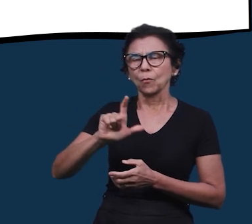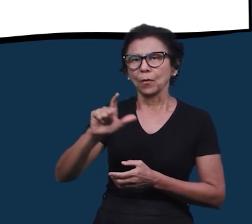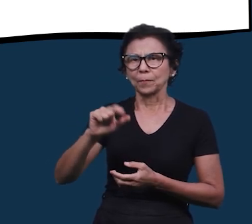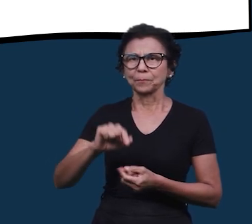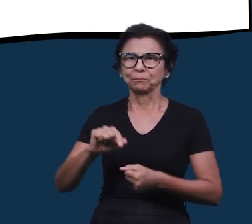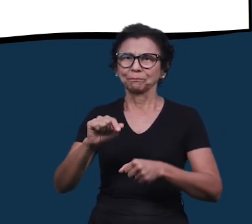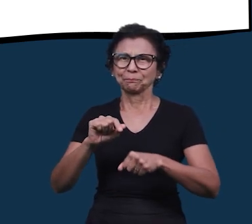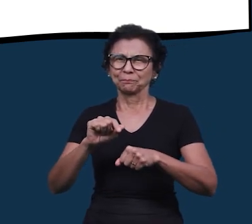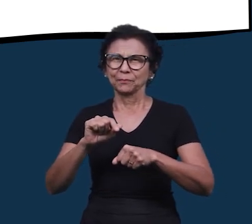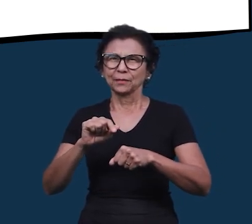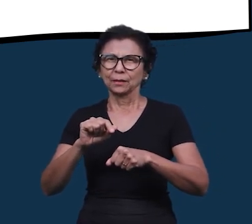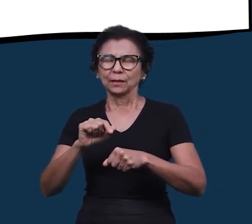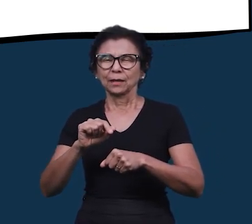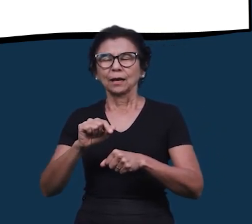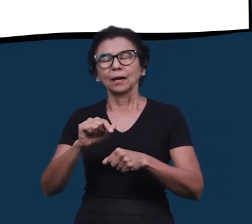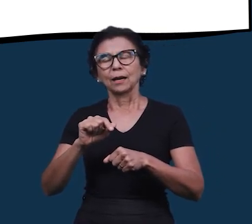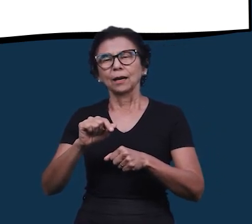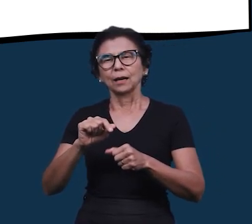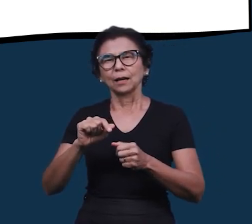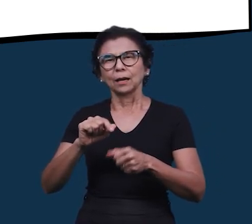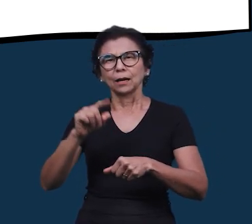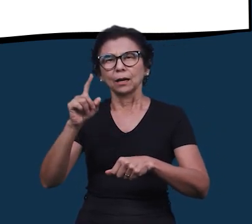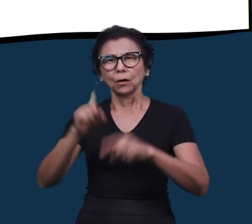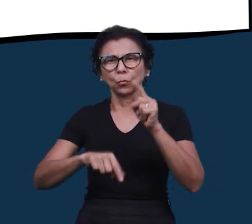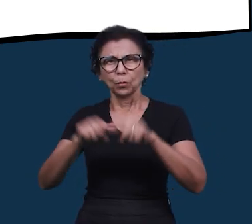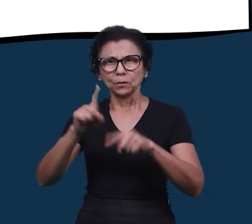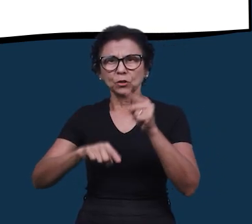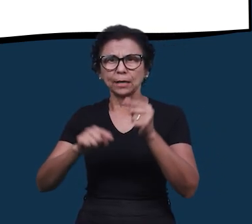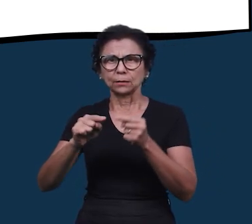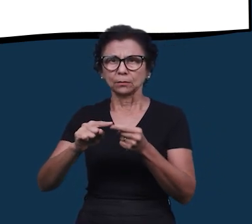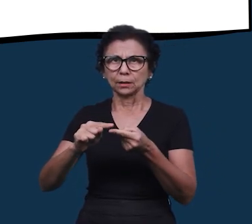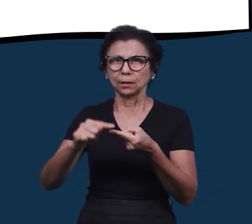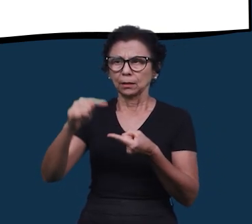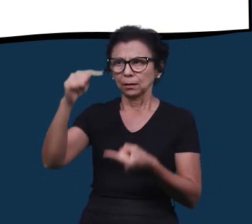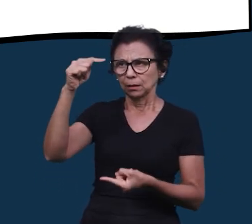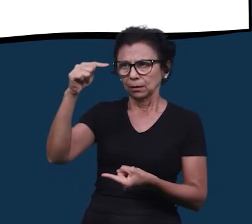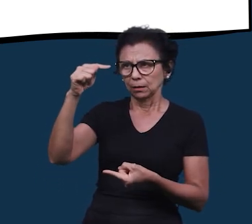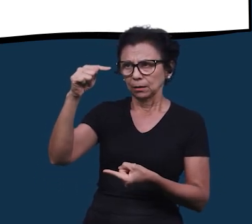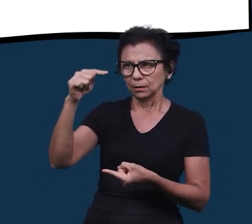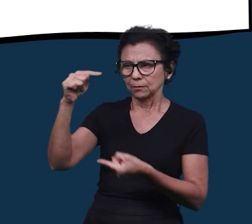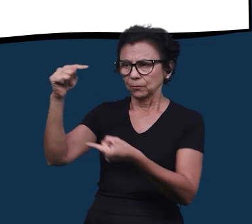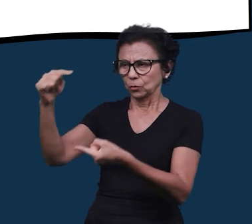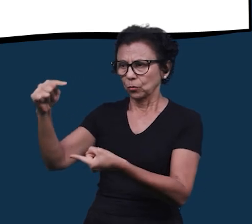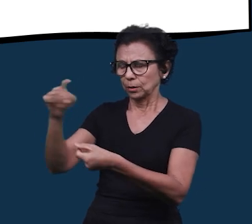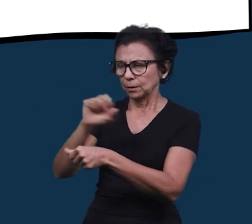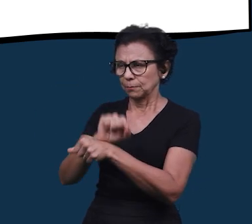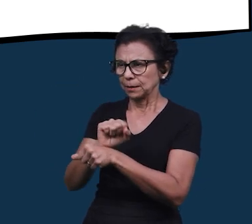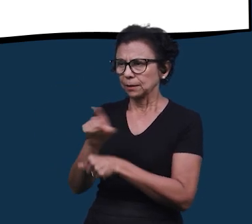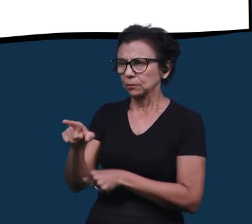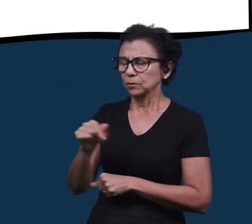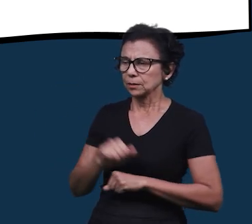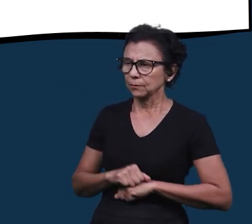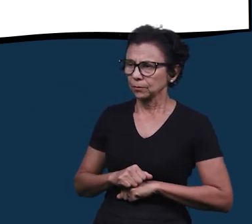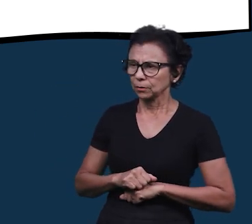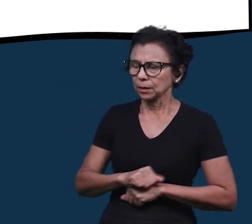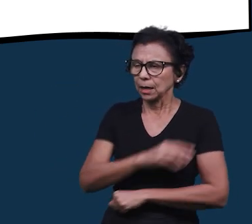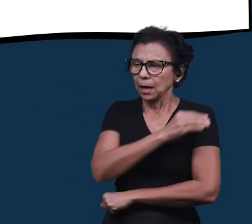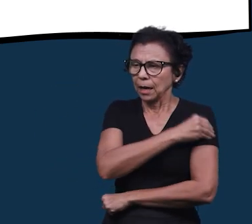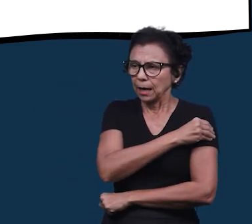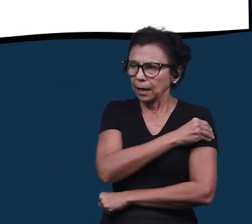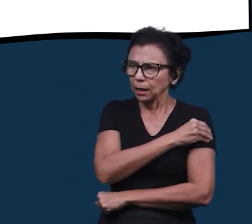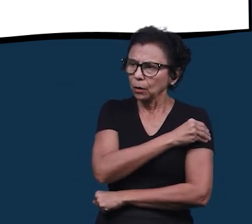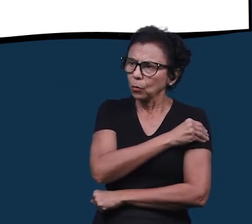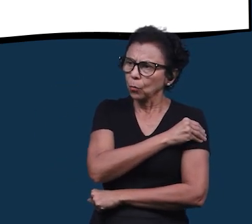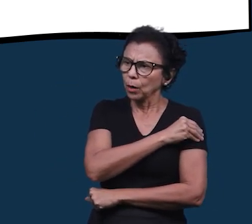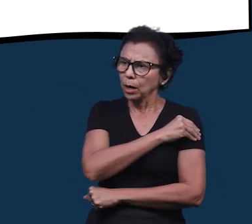duas fases. Quais são as duas fases que apareceram? O álcool que estava na gasolina foi para a água.